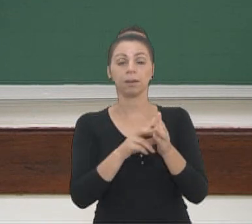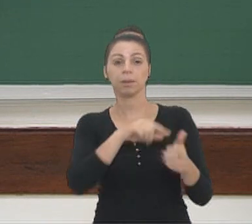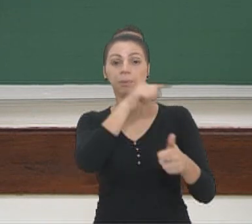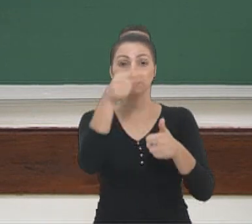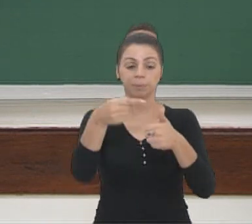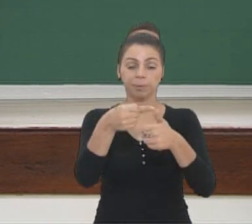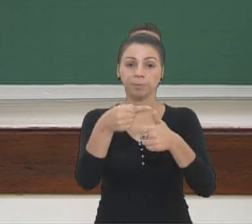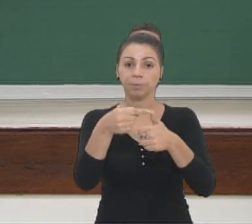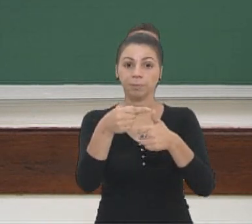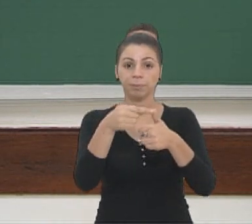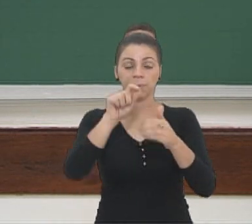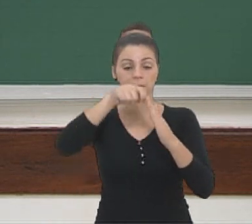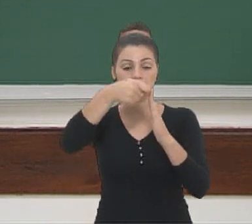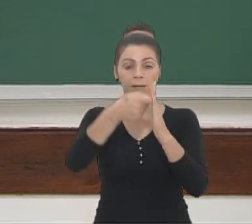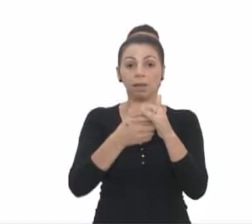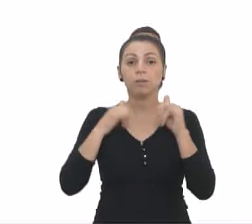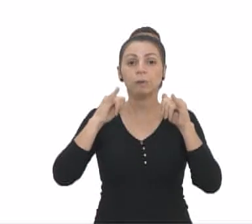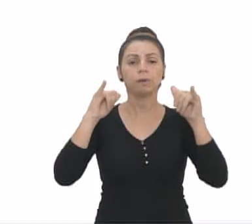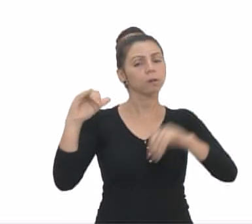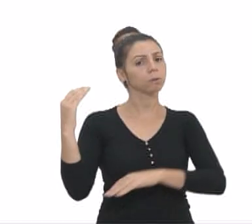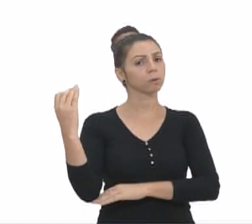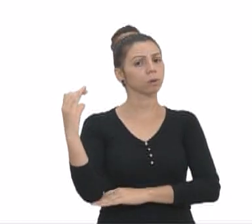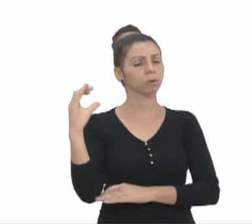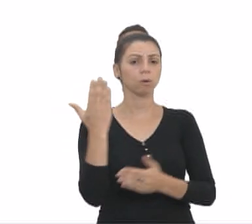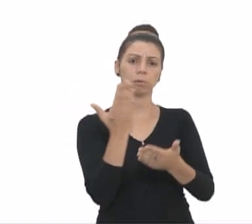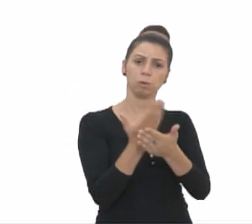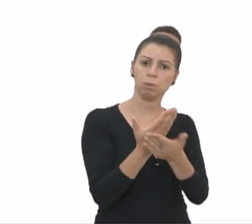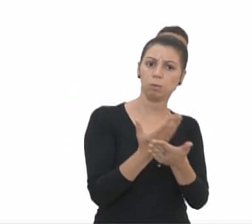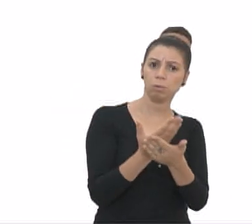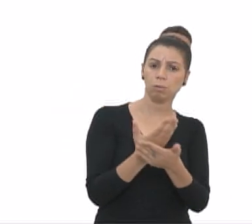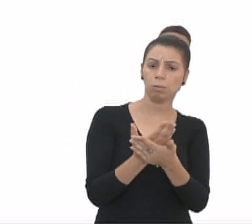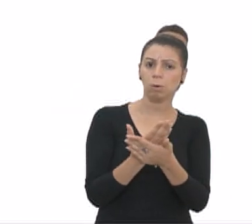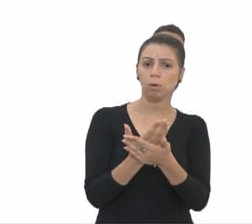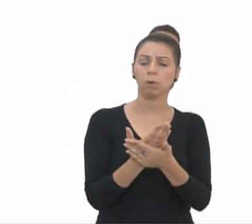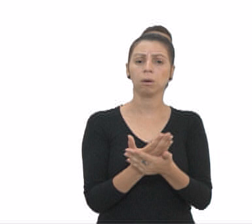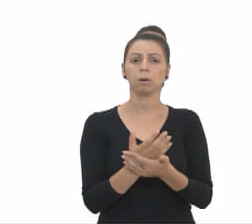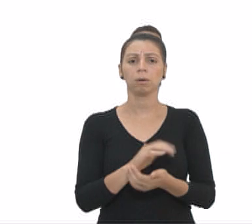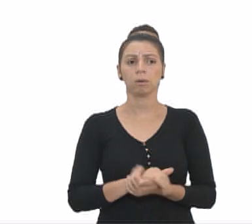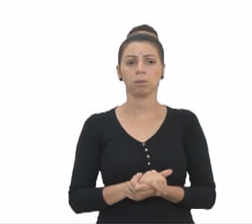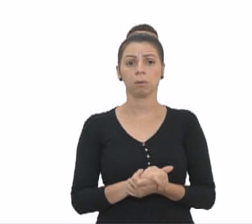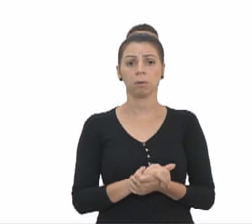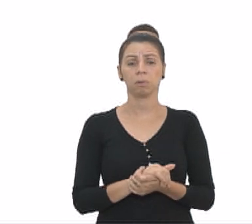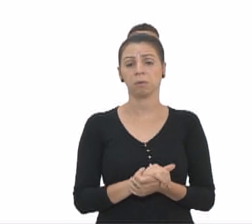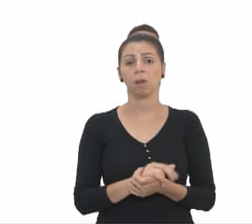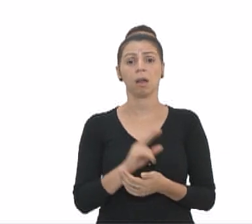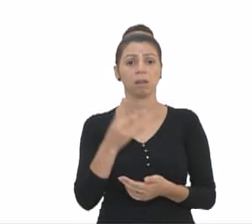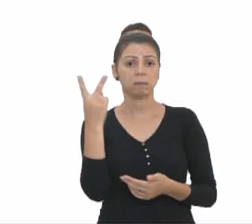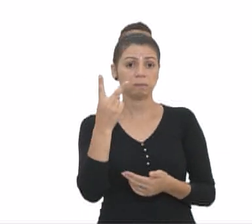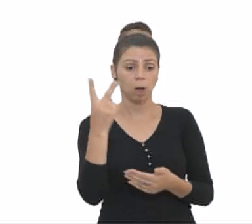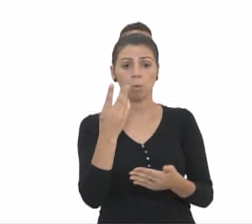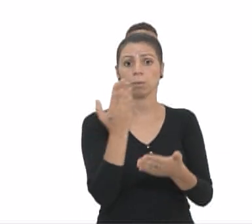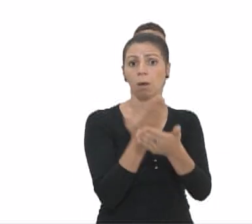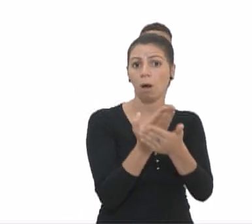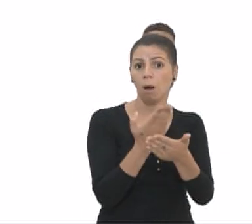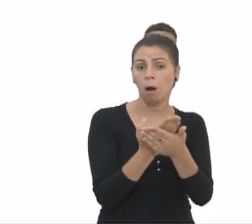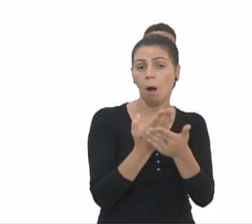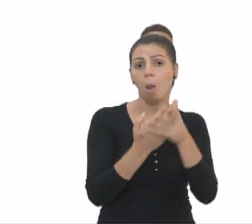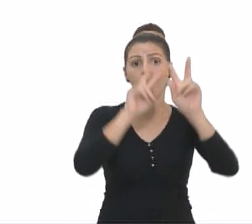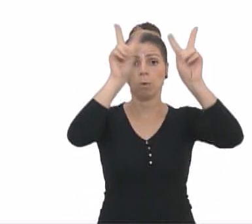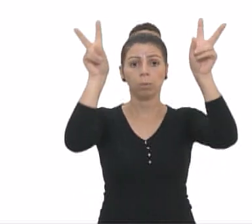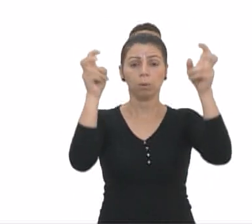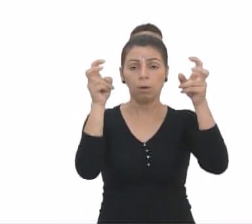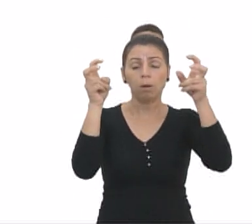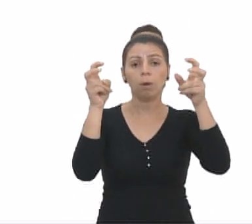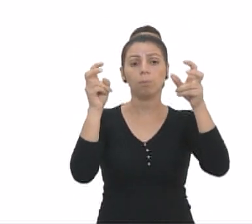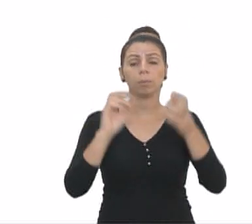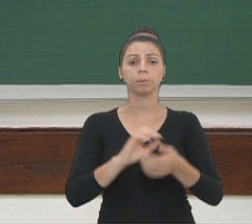lá, texto de divulgação científica, a gente estudou, a gente está vendo, né? Já é a nossa segunda aula sobre isso, a gente está explorando,